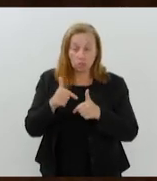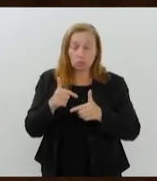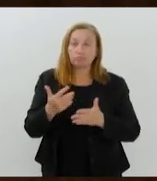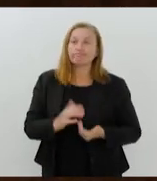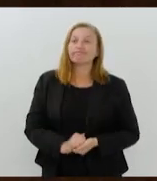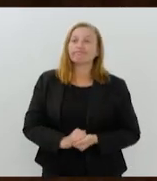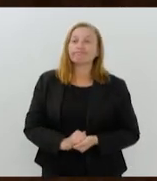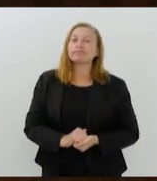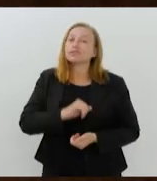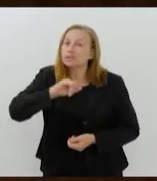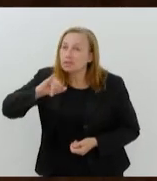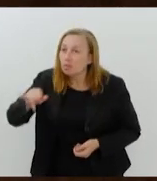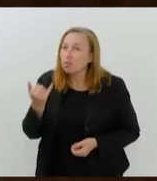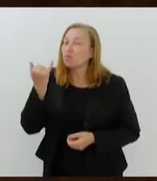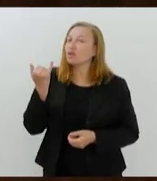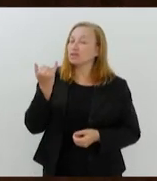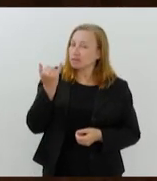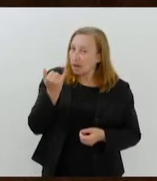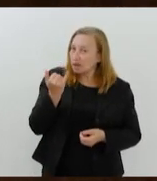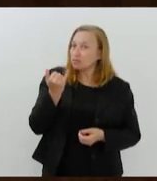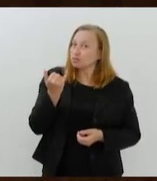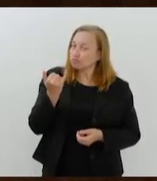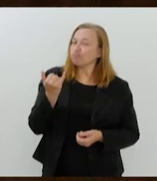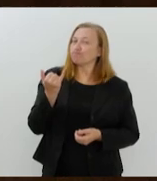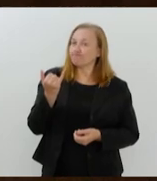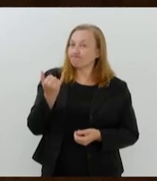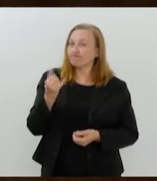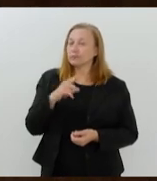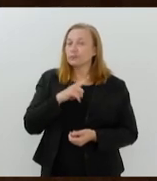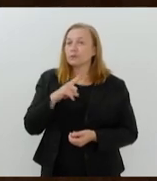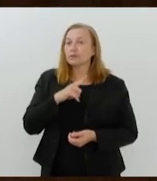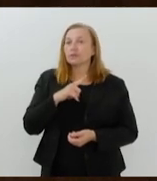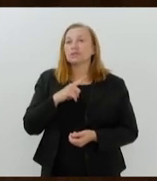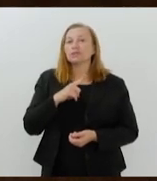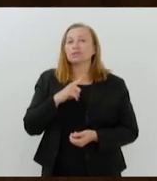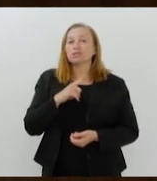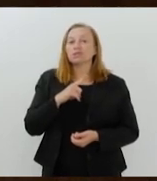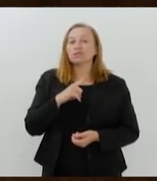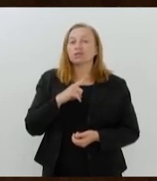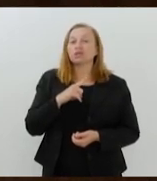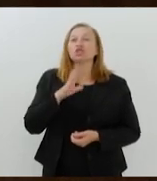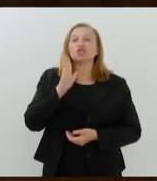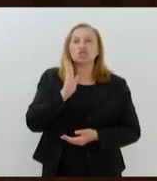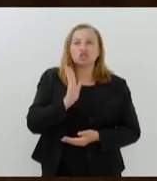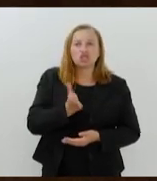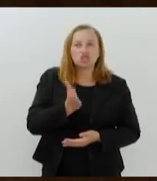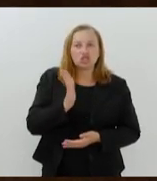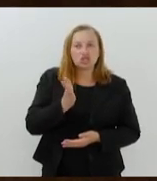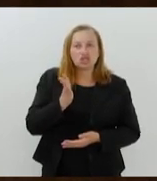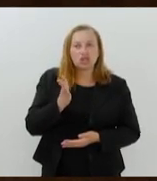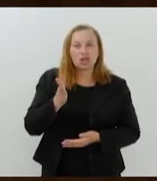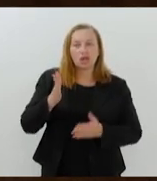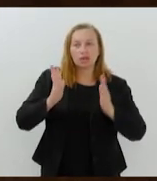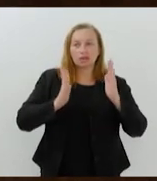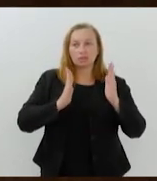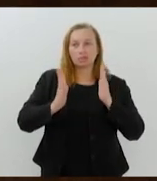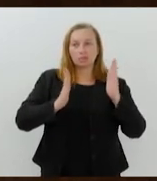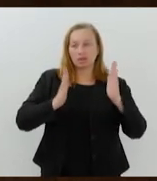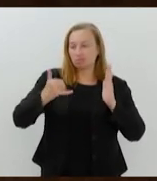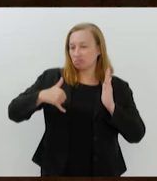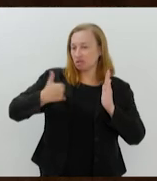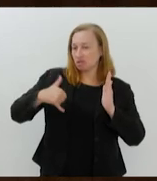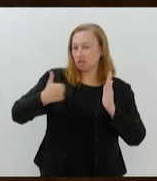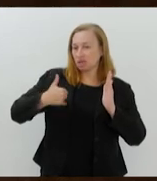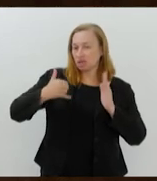tem aproveitado sob maneira aqueles que já de faixa etária superior